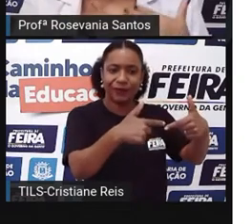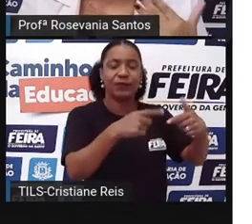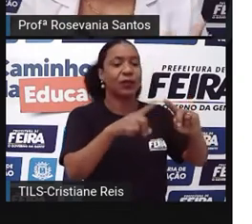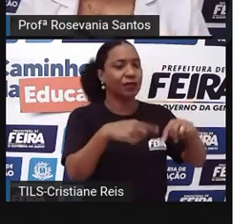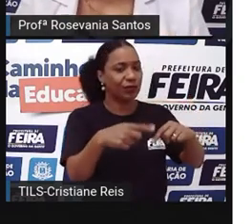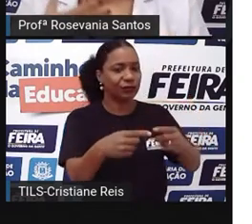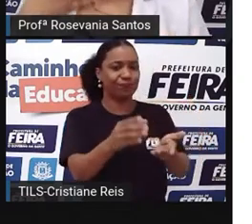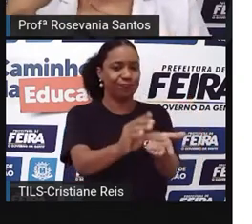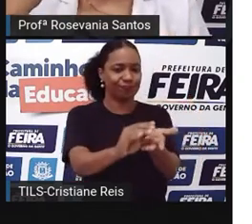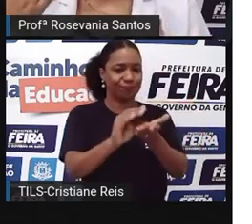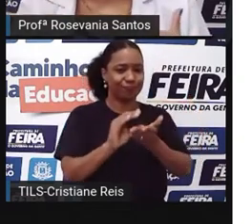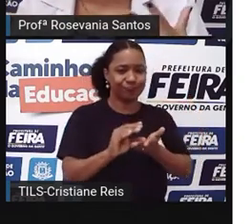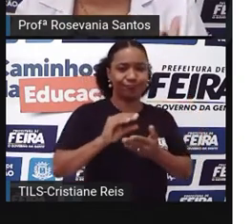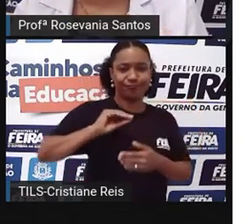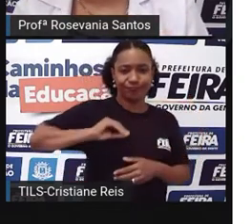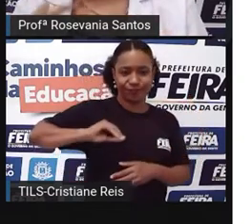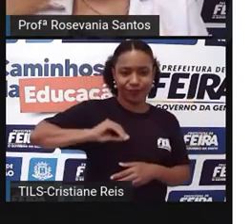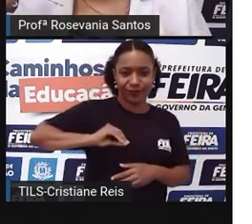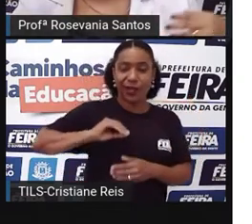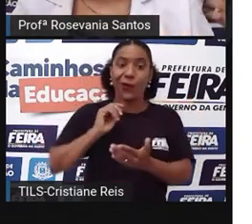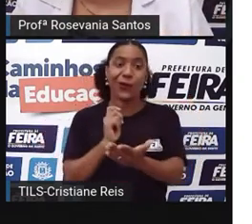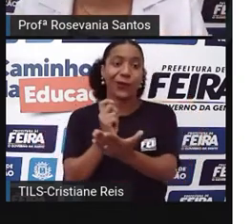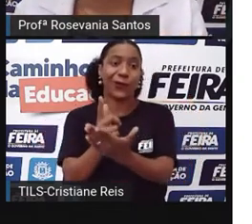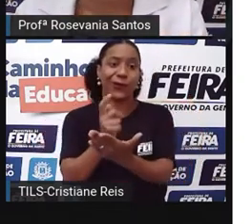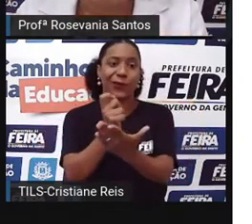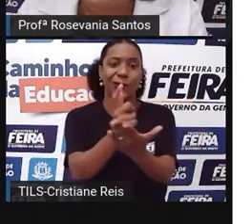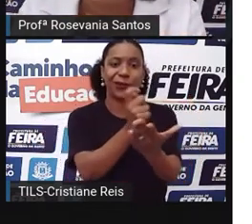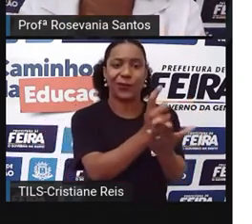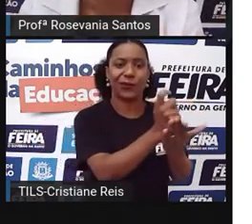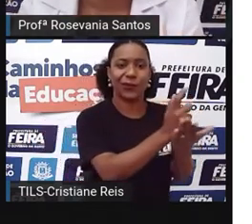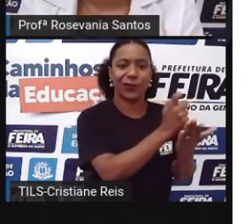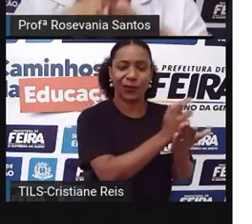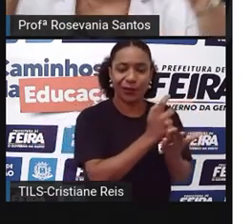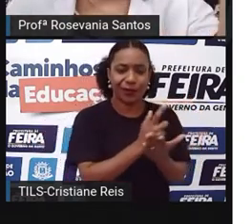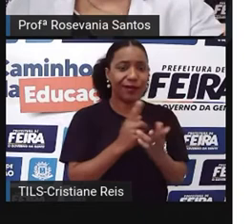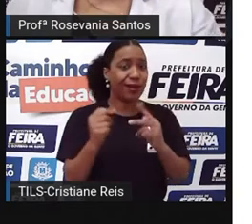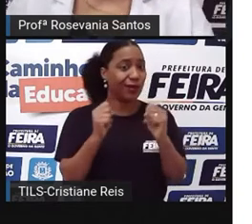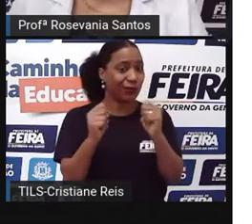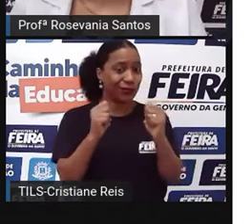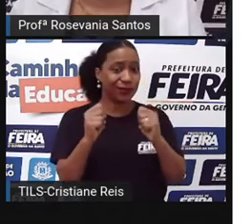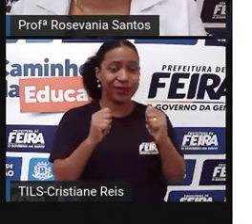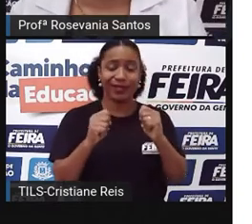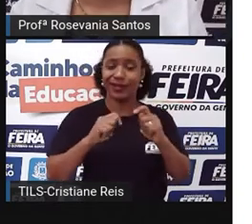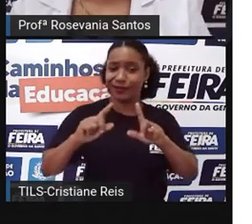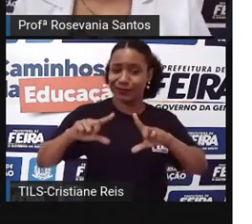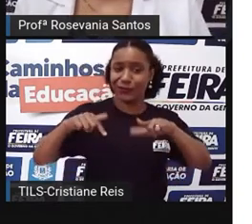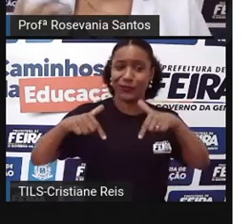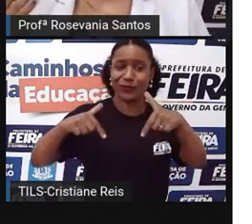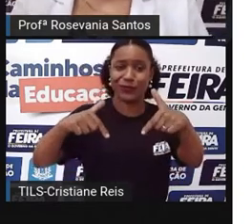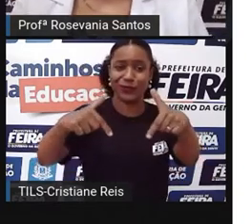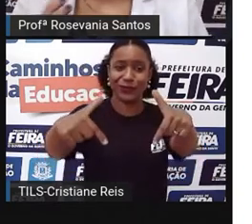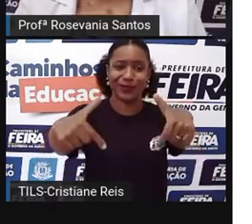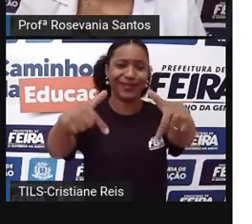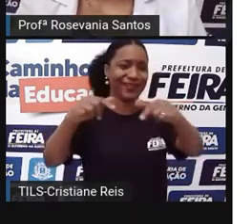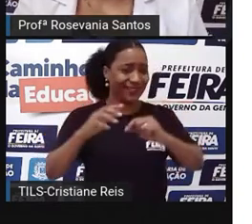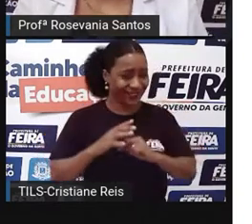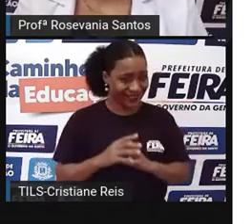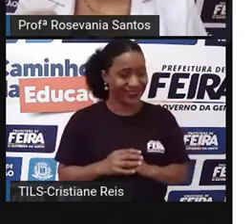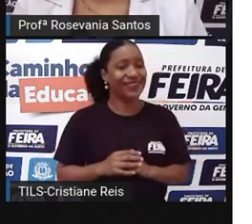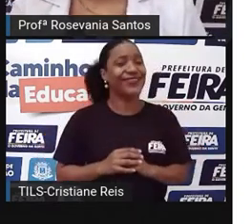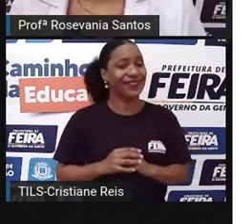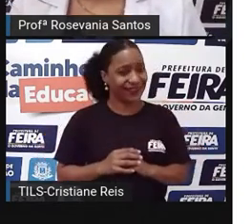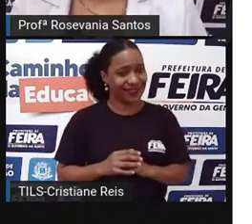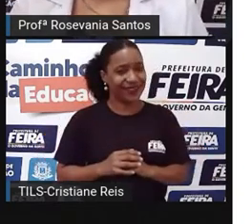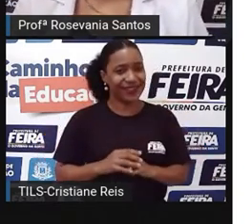aquele comércio local, a indústria local, todo o desenvolvimento econômico, ele vai ampliar, porque cada vez que